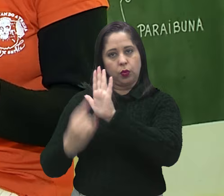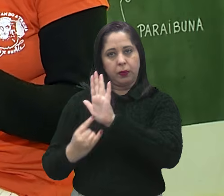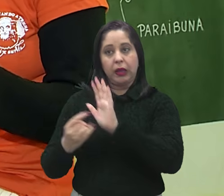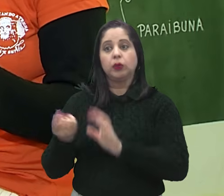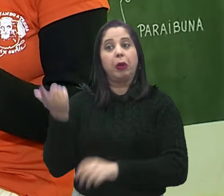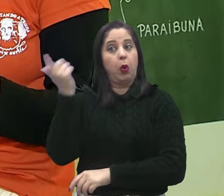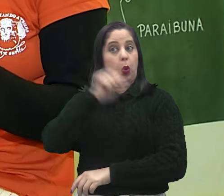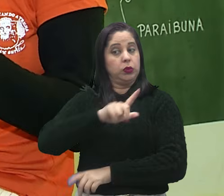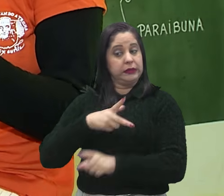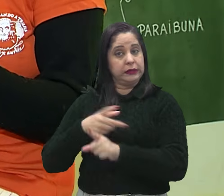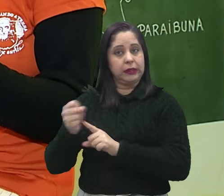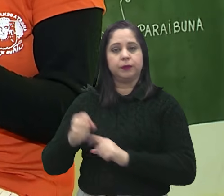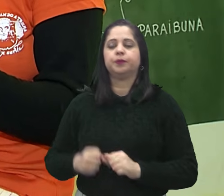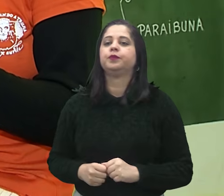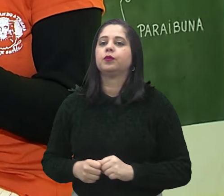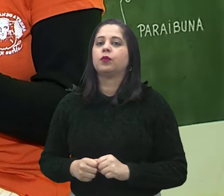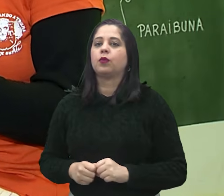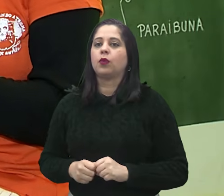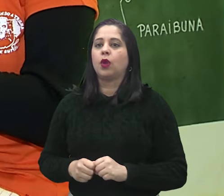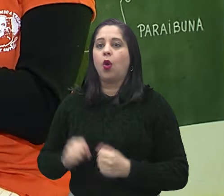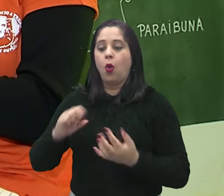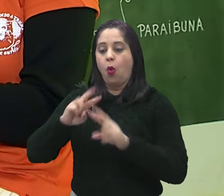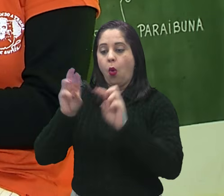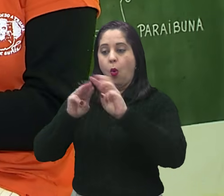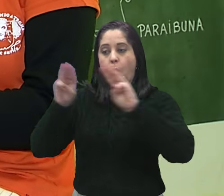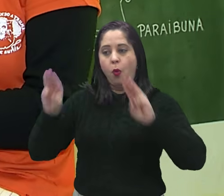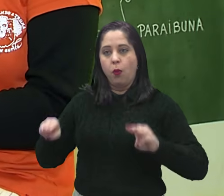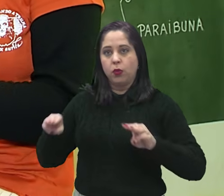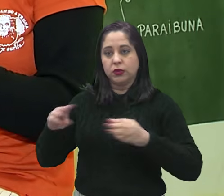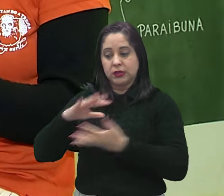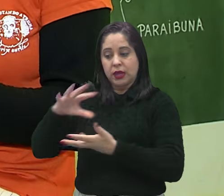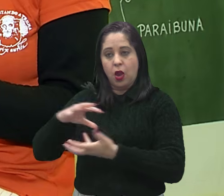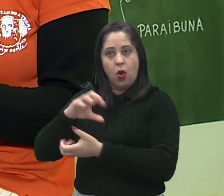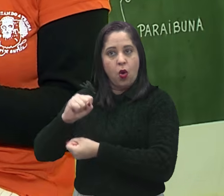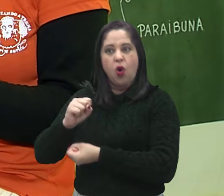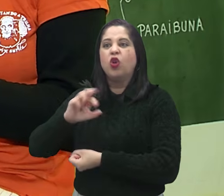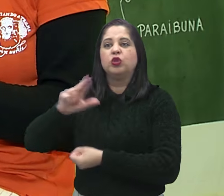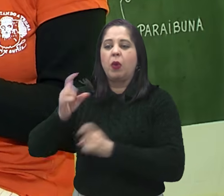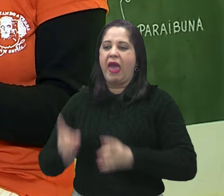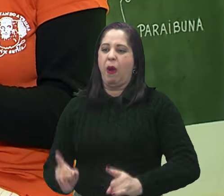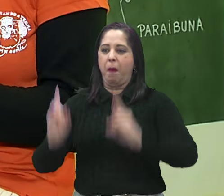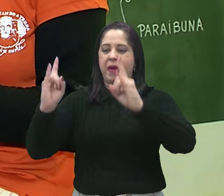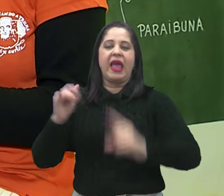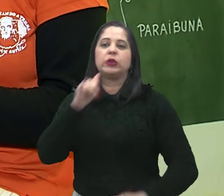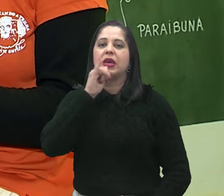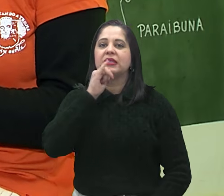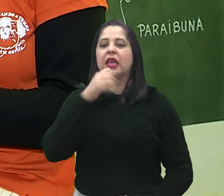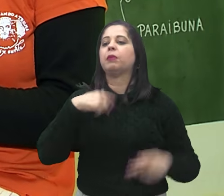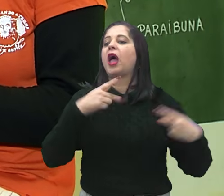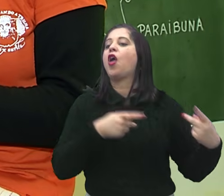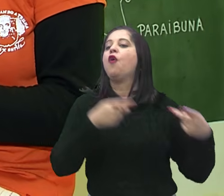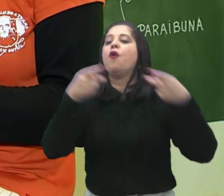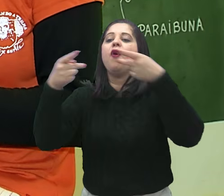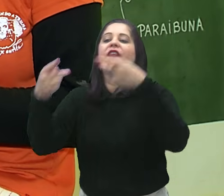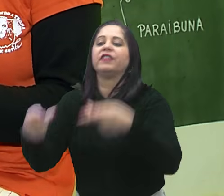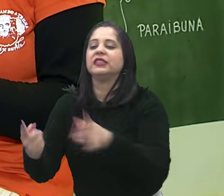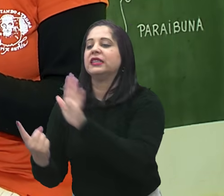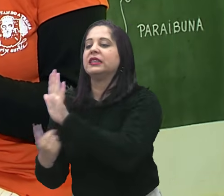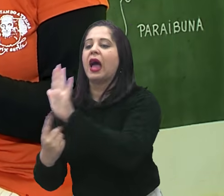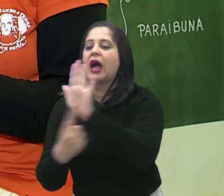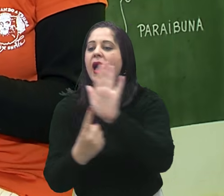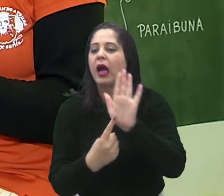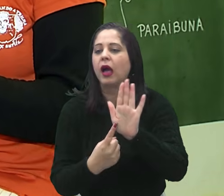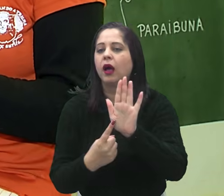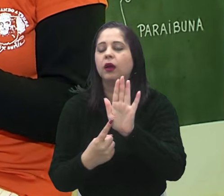contemplados. O ecomuseu ele não está fechado em um edifício. Você não fala assim, eu vou lá visitar a exposição do